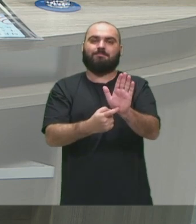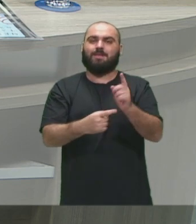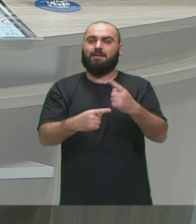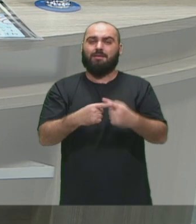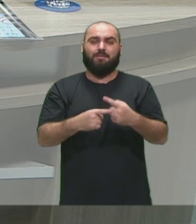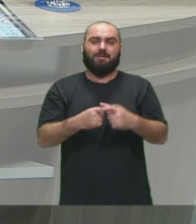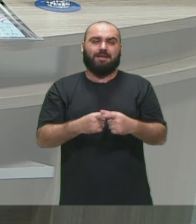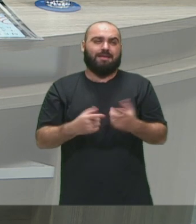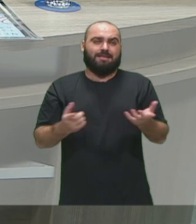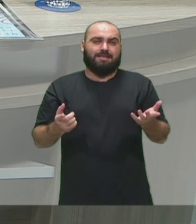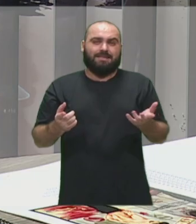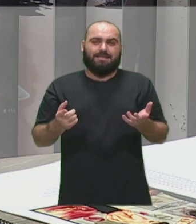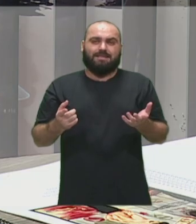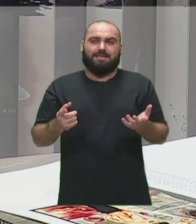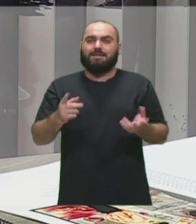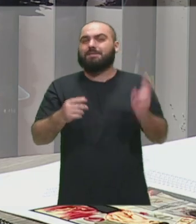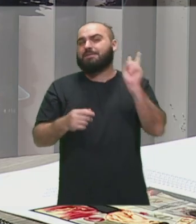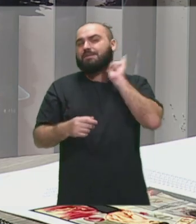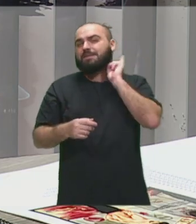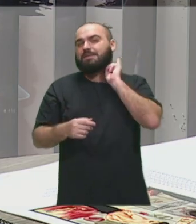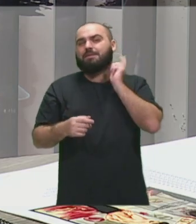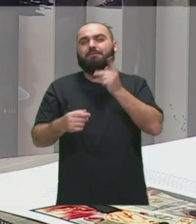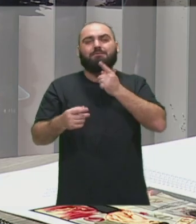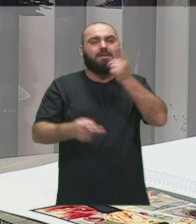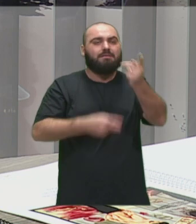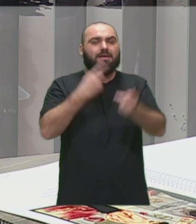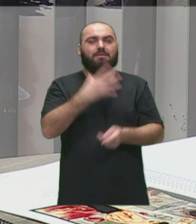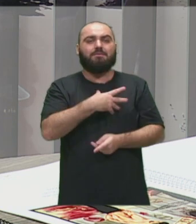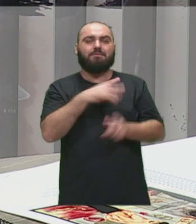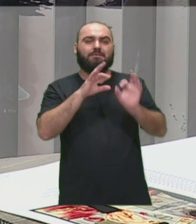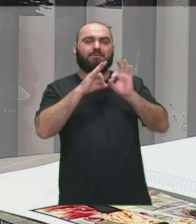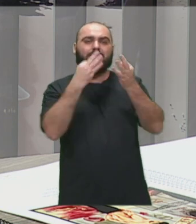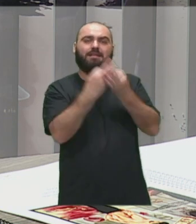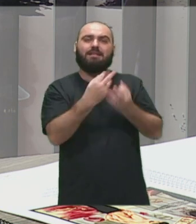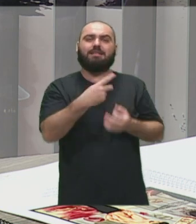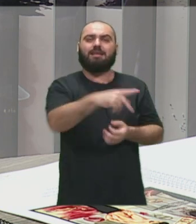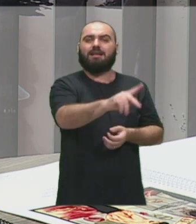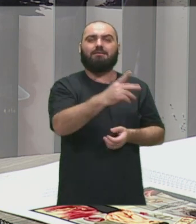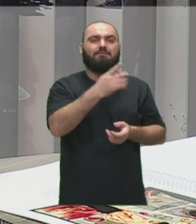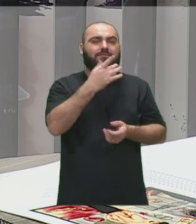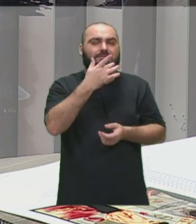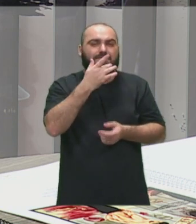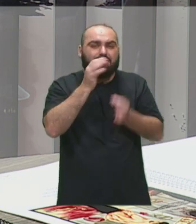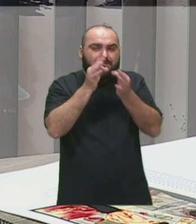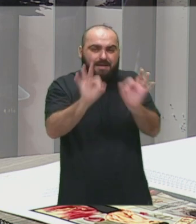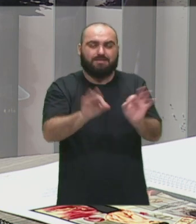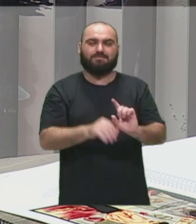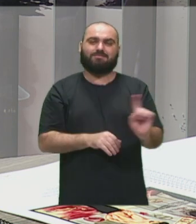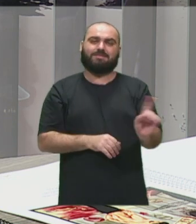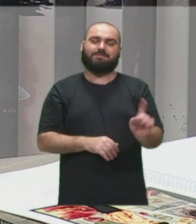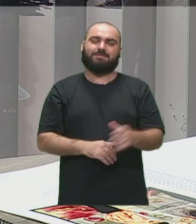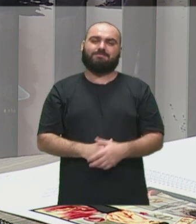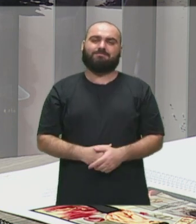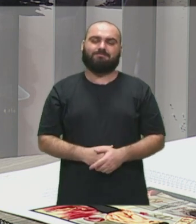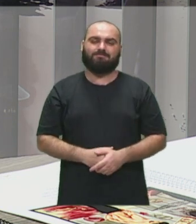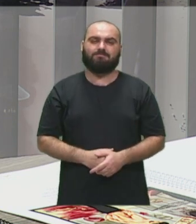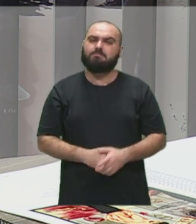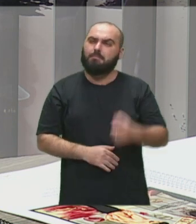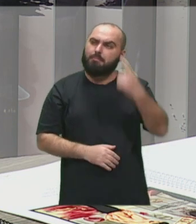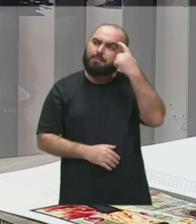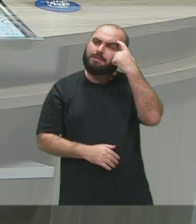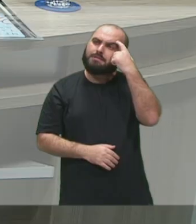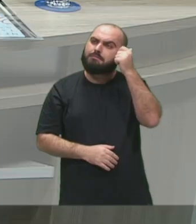falar, não é fácil para uma vítima expor a família dela. Você já parou para pensar numa menina